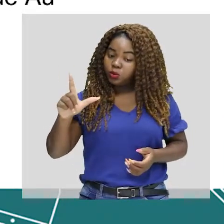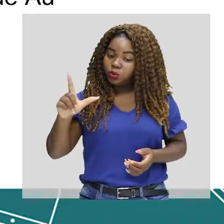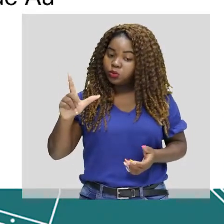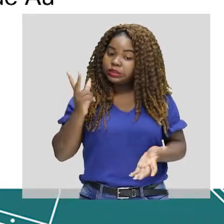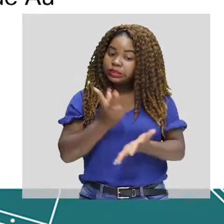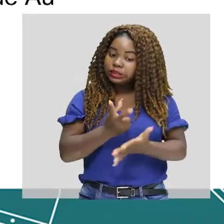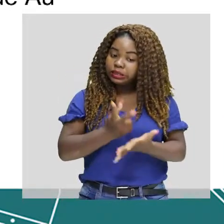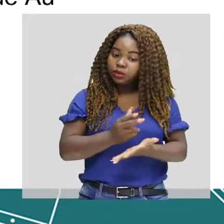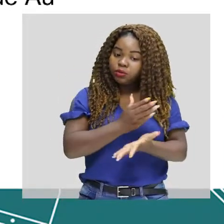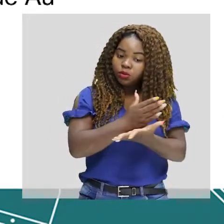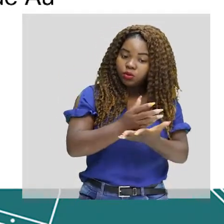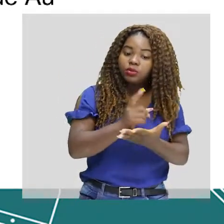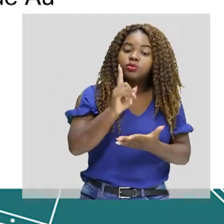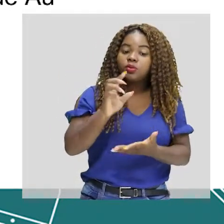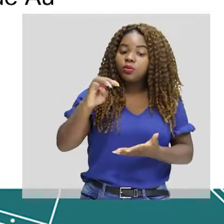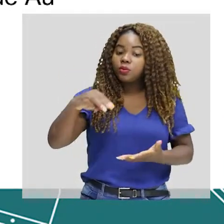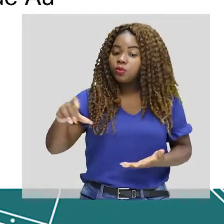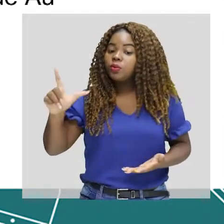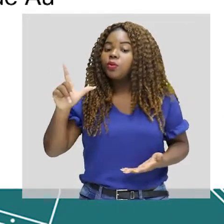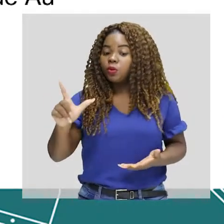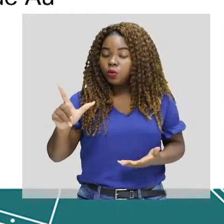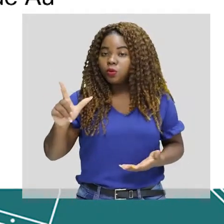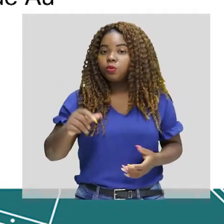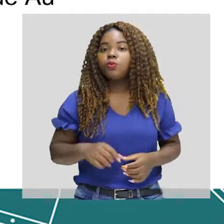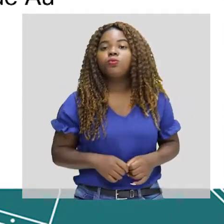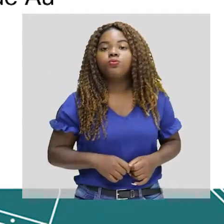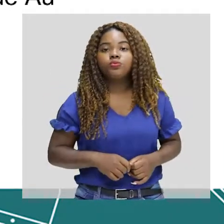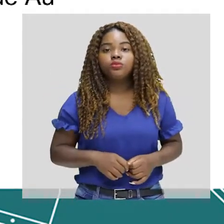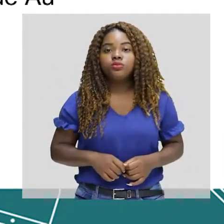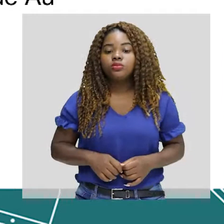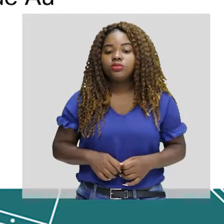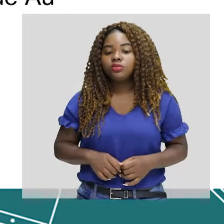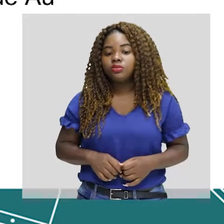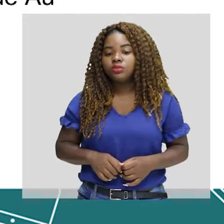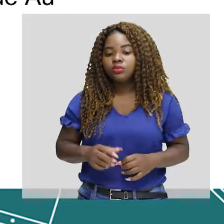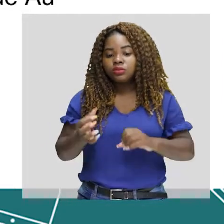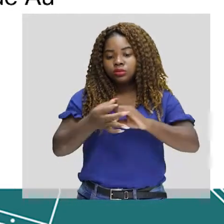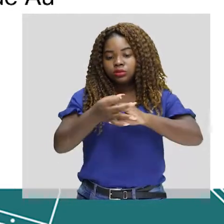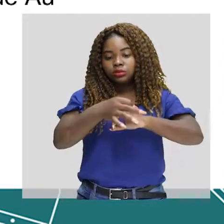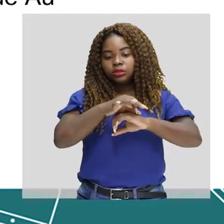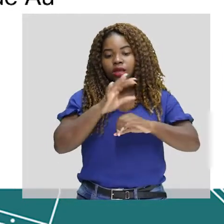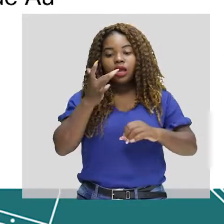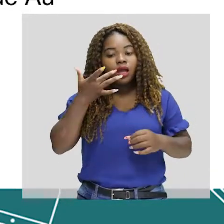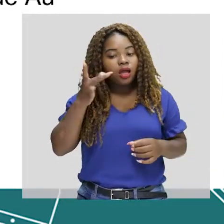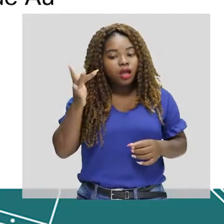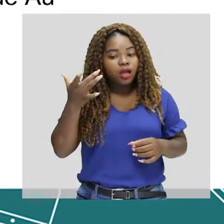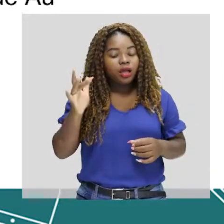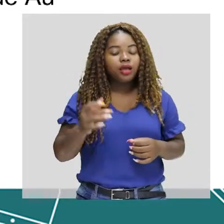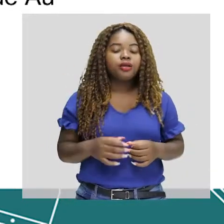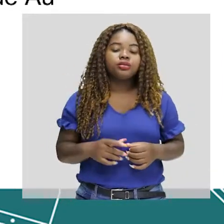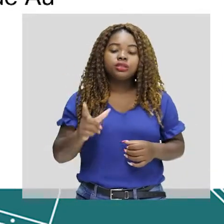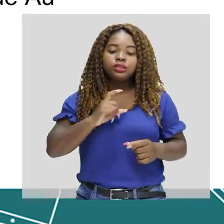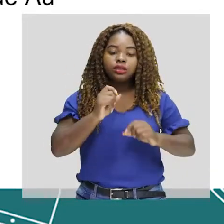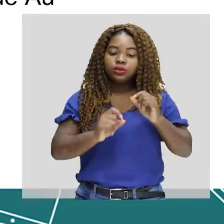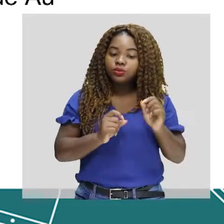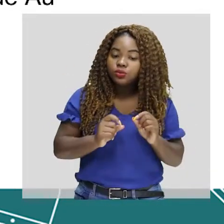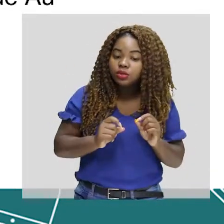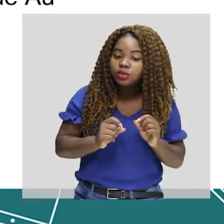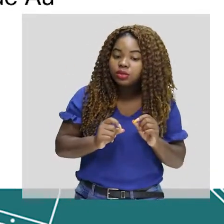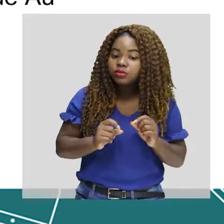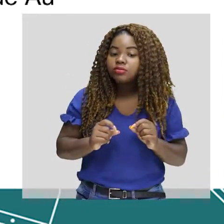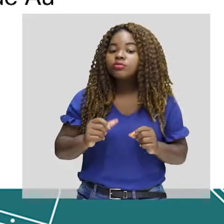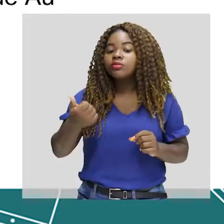do princípio de 1 mol, que nós temos 1 mol. Então, 1 mol de átomos de ouro, né, equivale a um número.